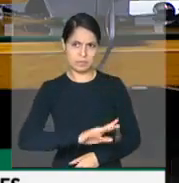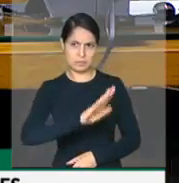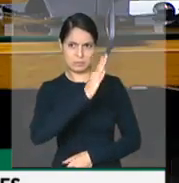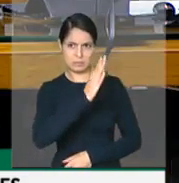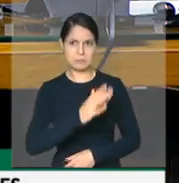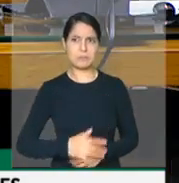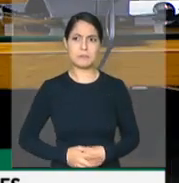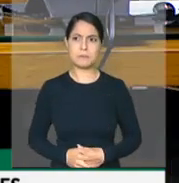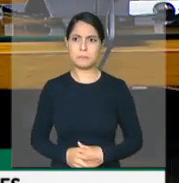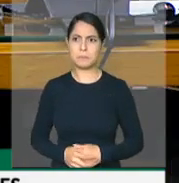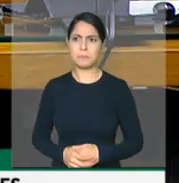excelência caminhasse ainda hoje. Obrigado. caminhasse ainda caminhasse caminhasse ainda Obrigado.